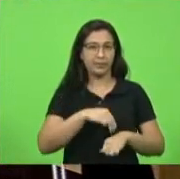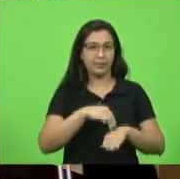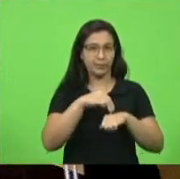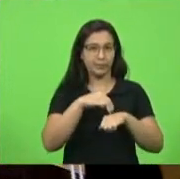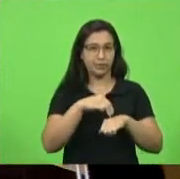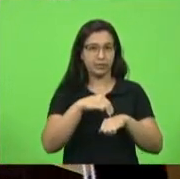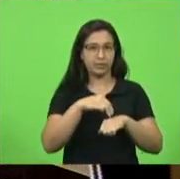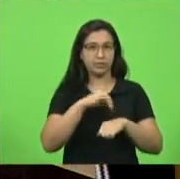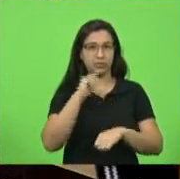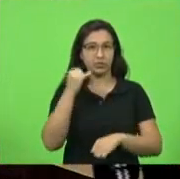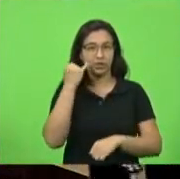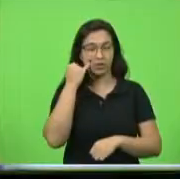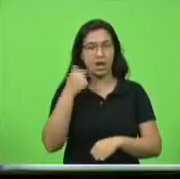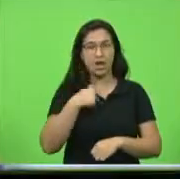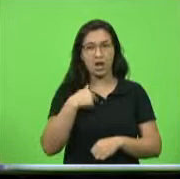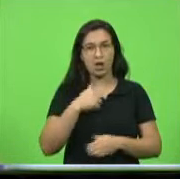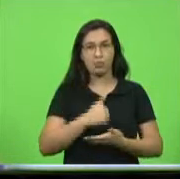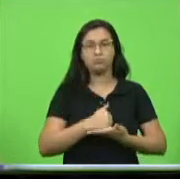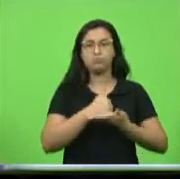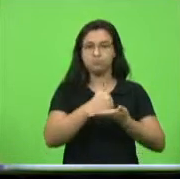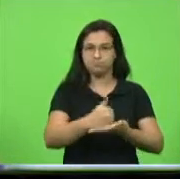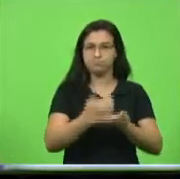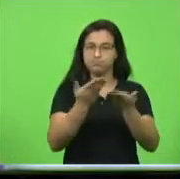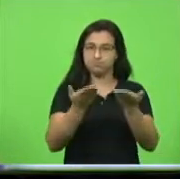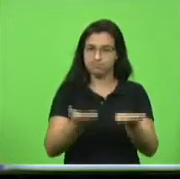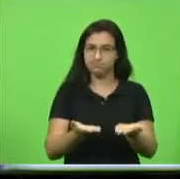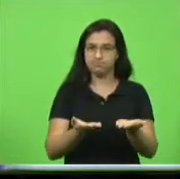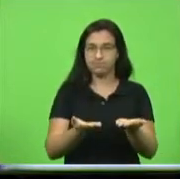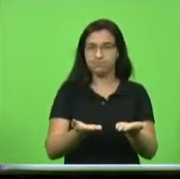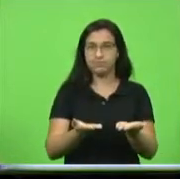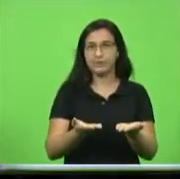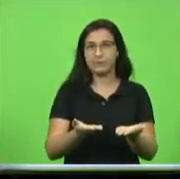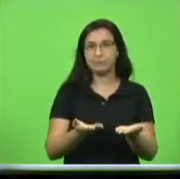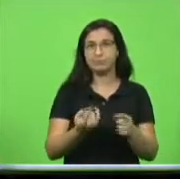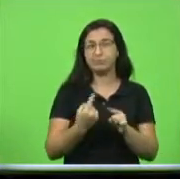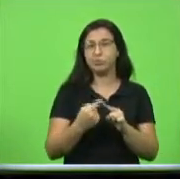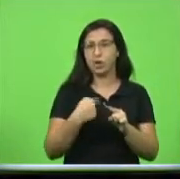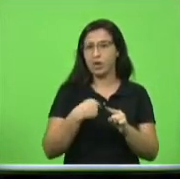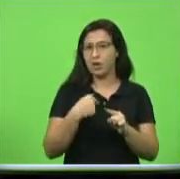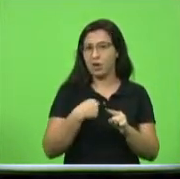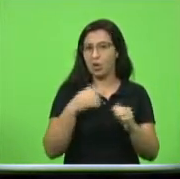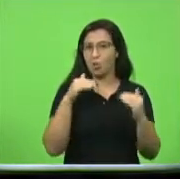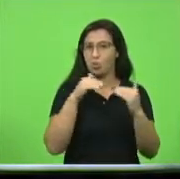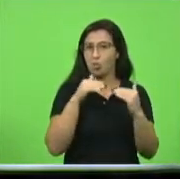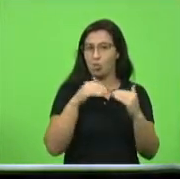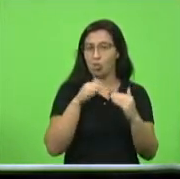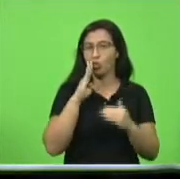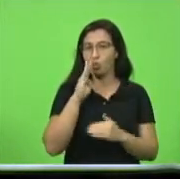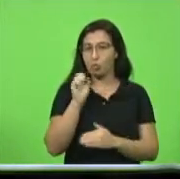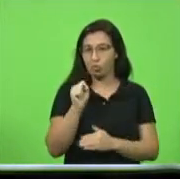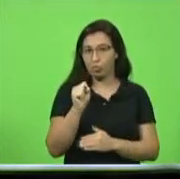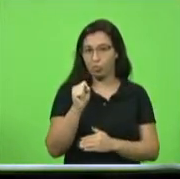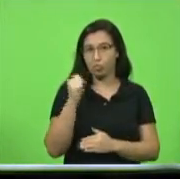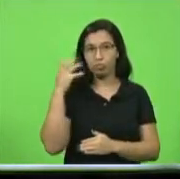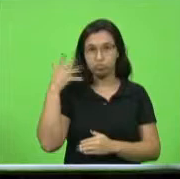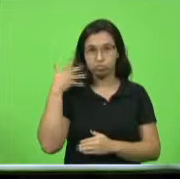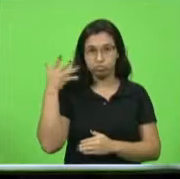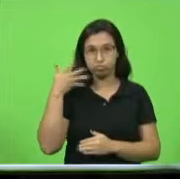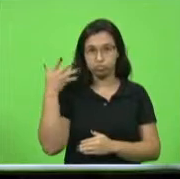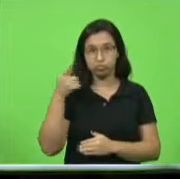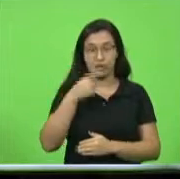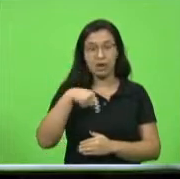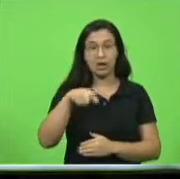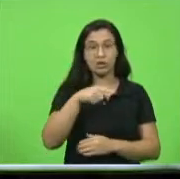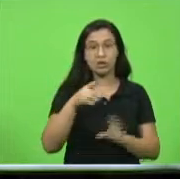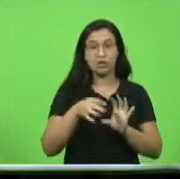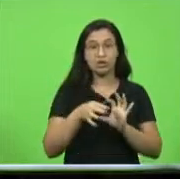dar total meu apoio, deputado Jessé, até porque eu sigo na mesma linha, deputado Bruno, com relação às nossas garantias